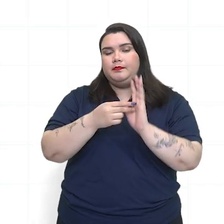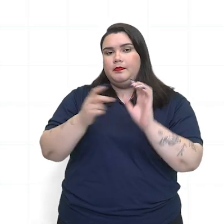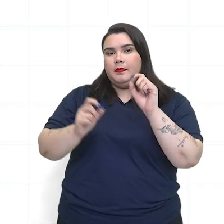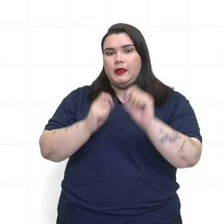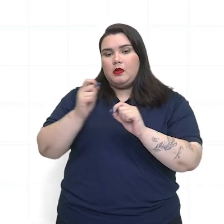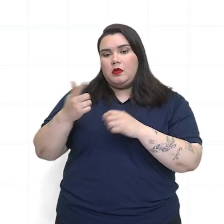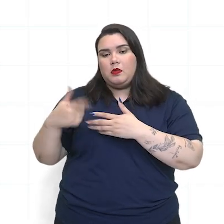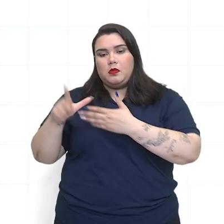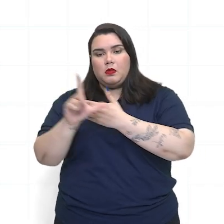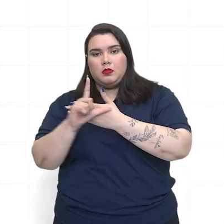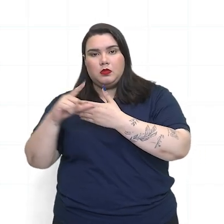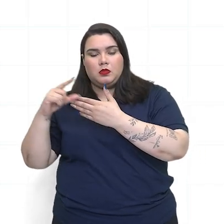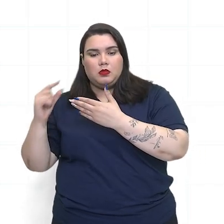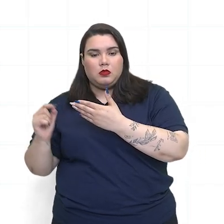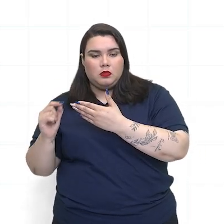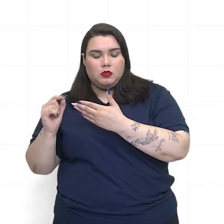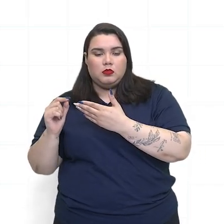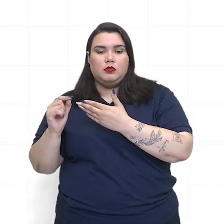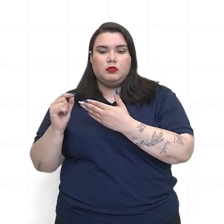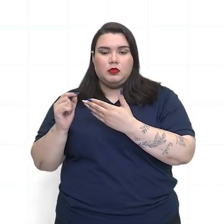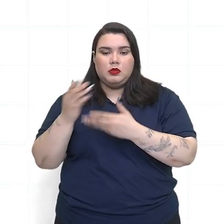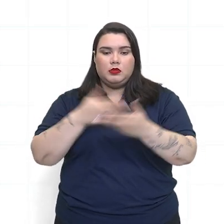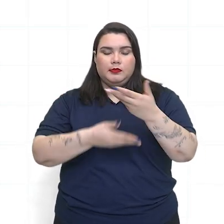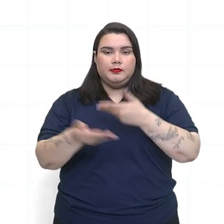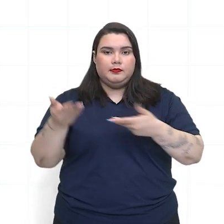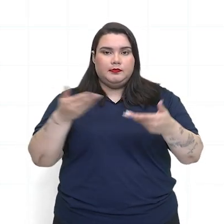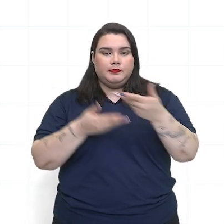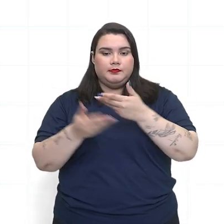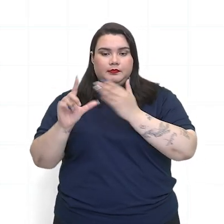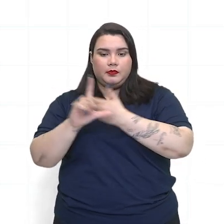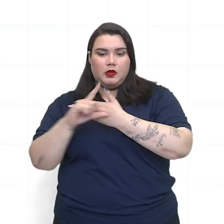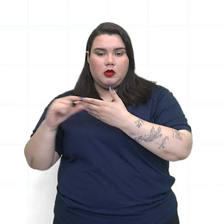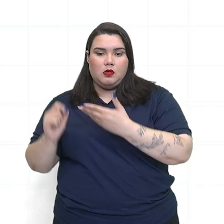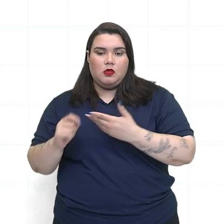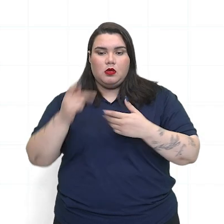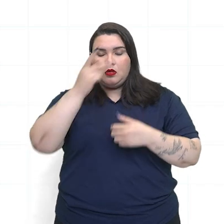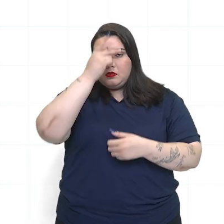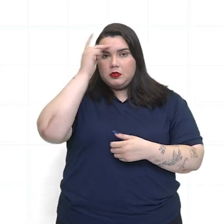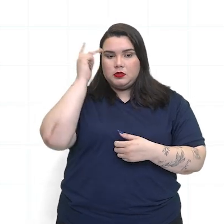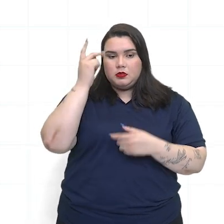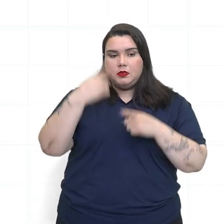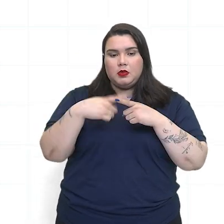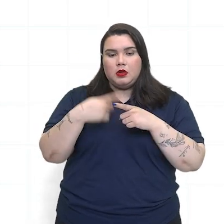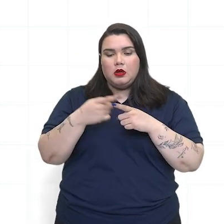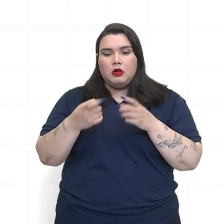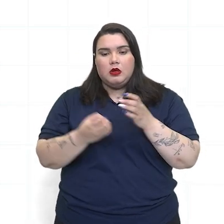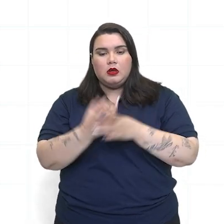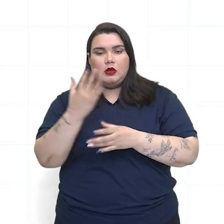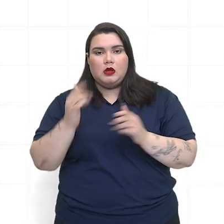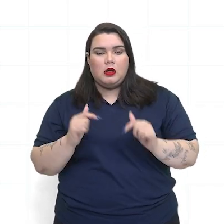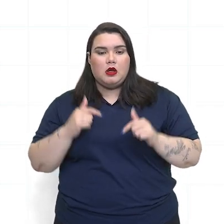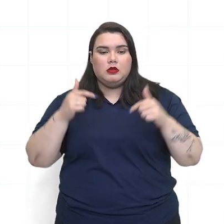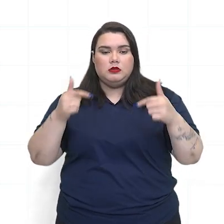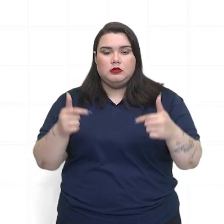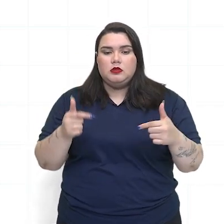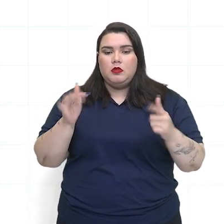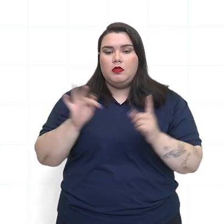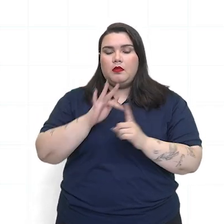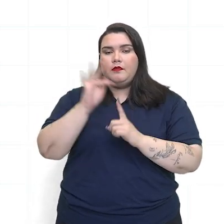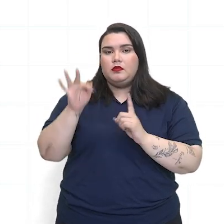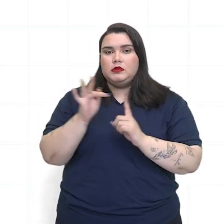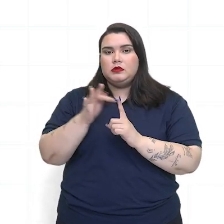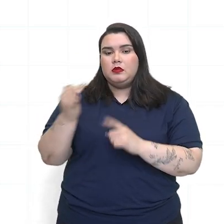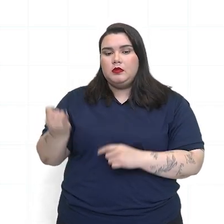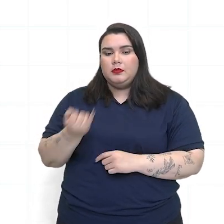significa que o quê? Que vai haver uma interação entre o autor e o público, porque eles vão estar desempenhando um papel